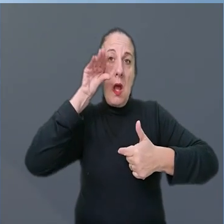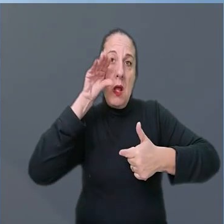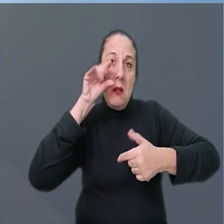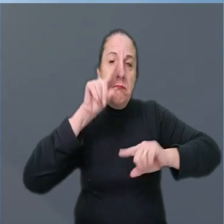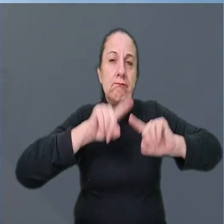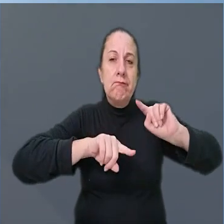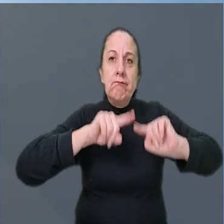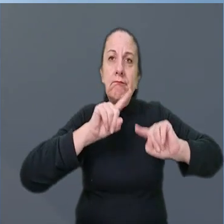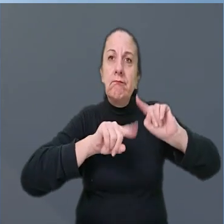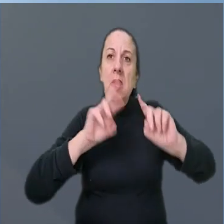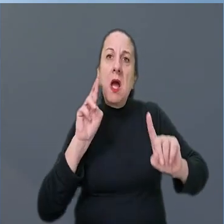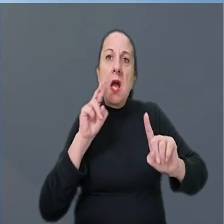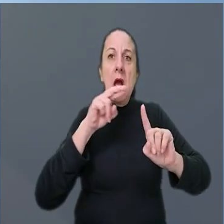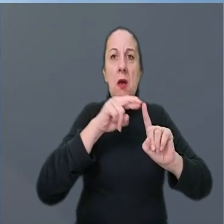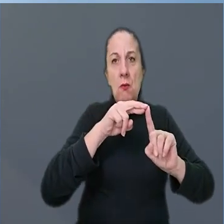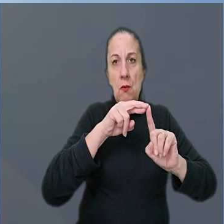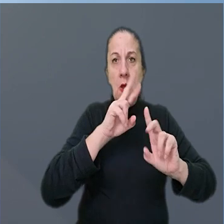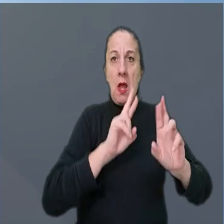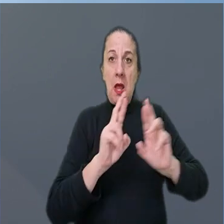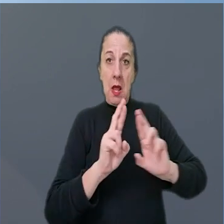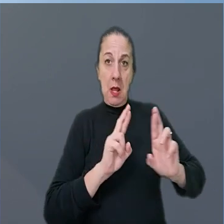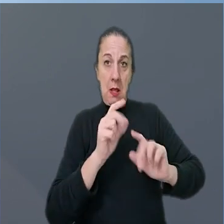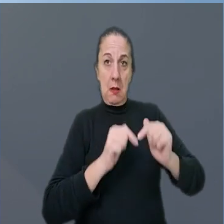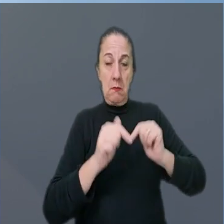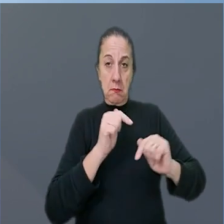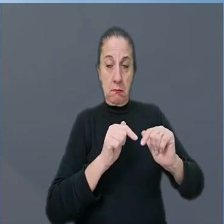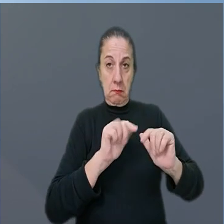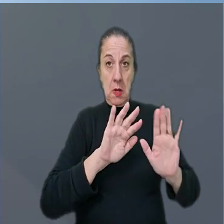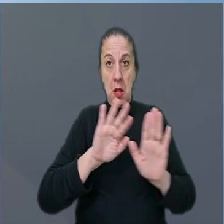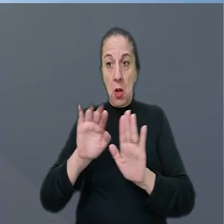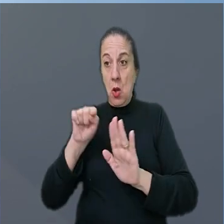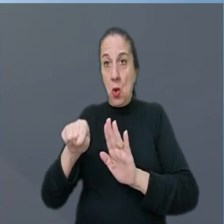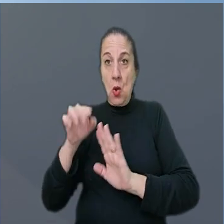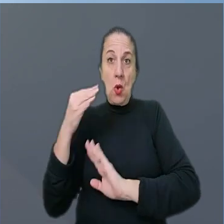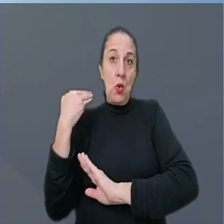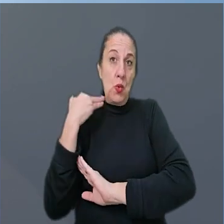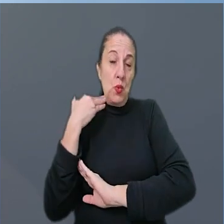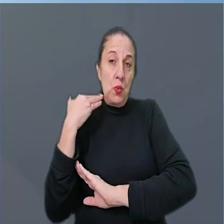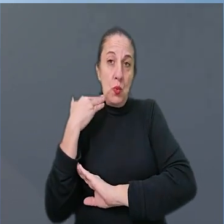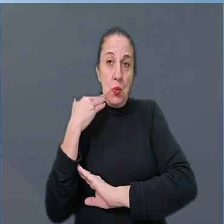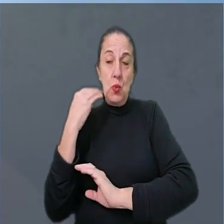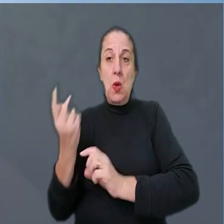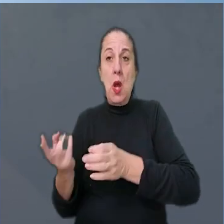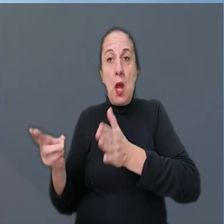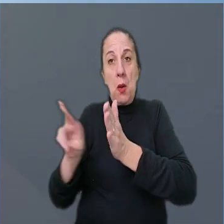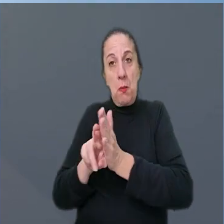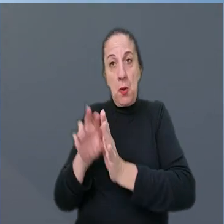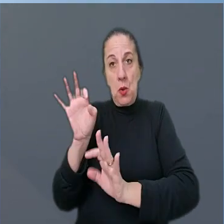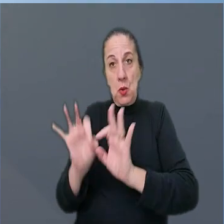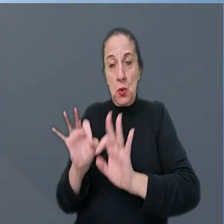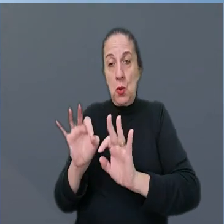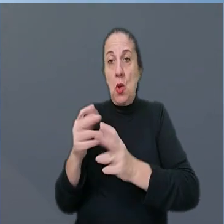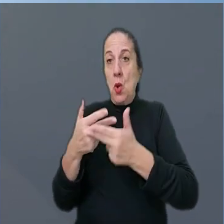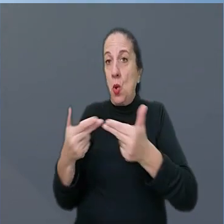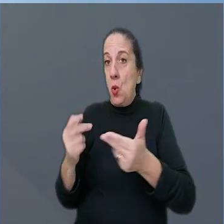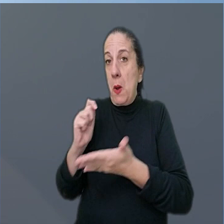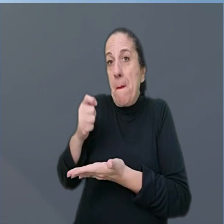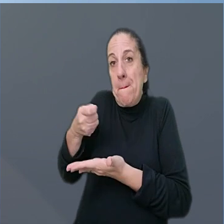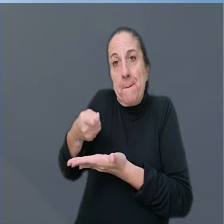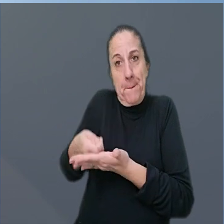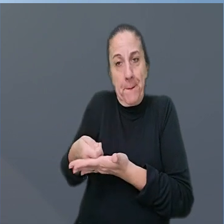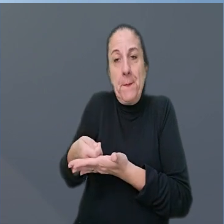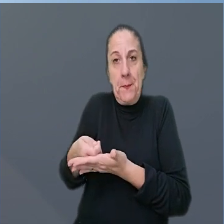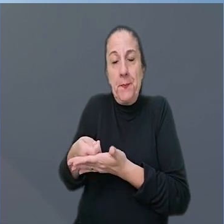Trabalho apenas analisar matéria referente à relação trabalhista, ficando a cargo do juízo da recuperação judicial as